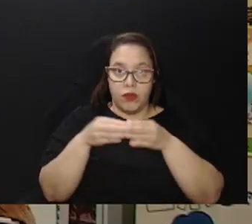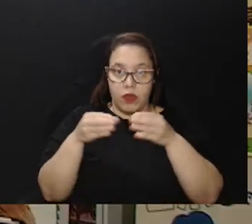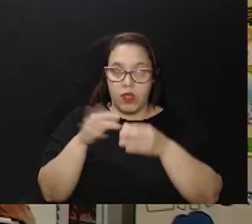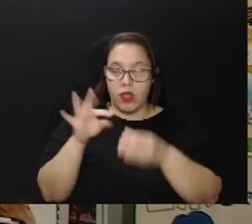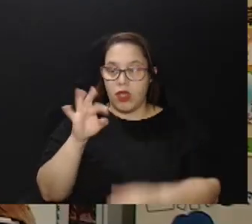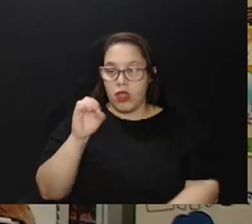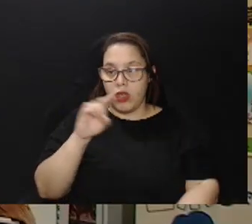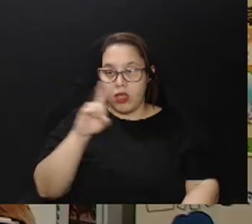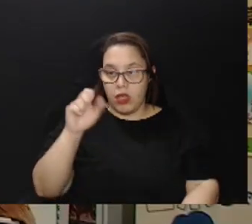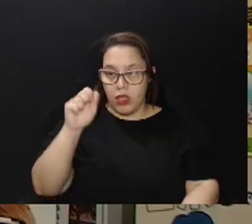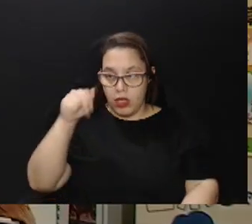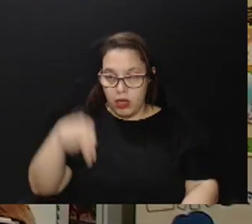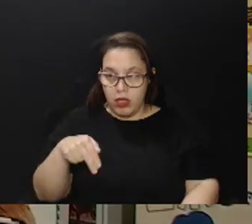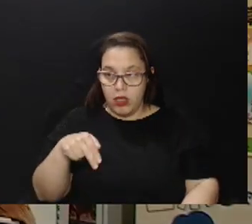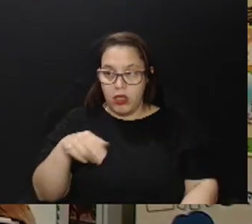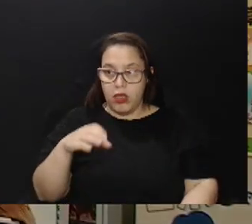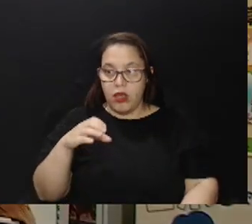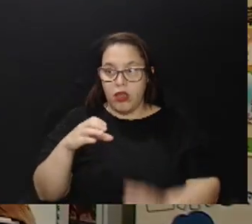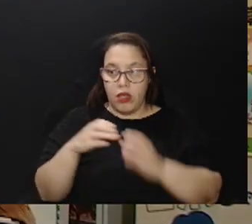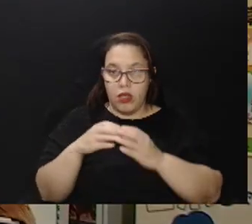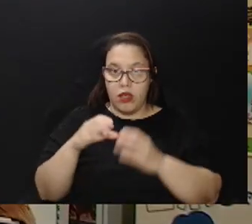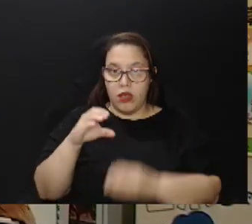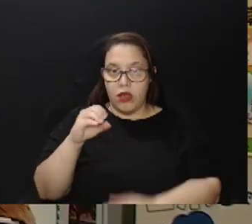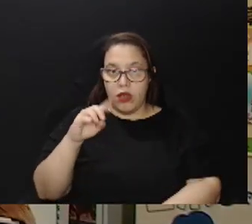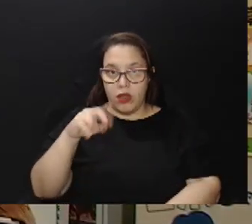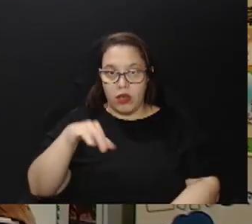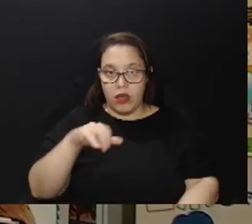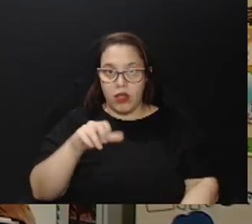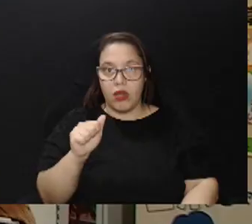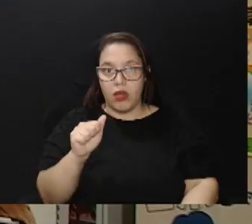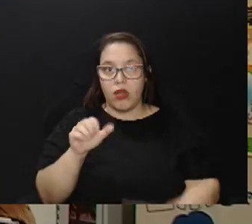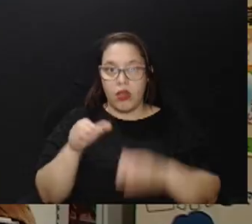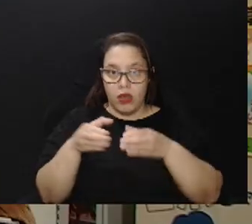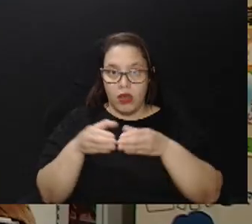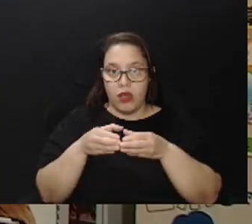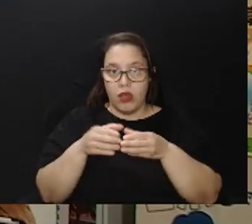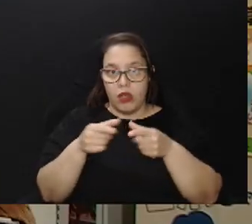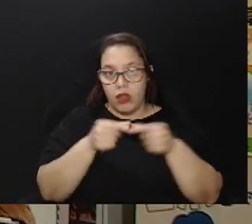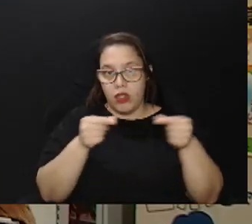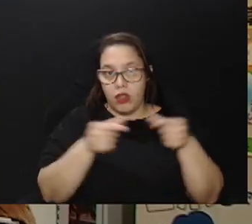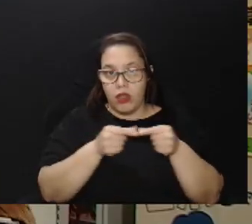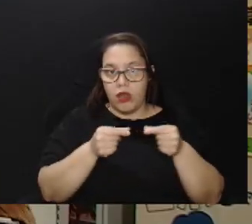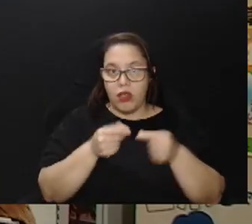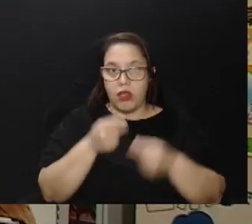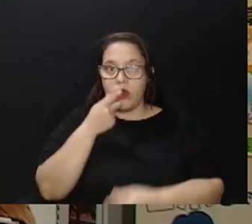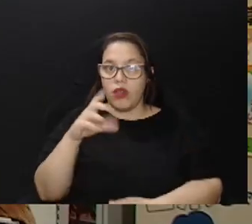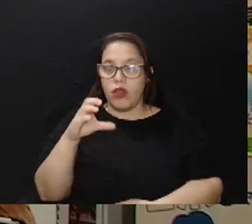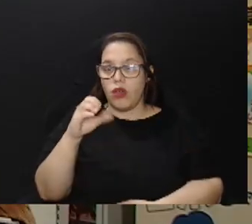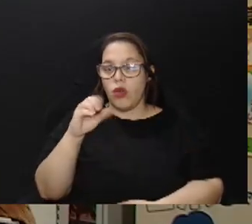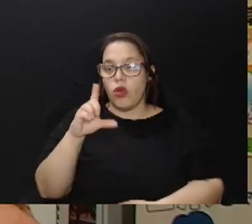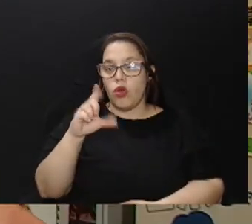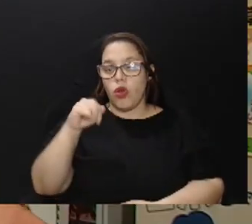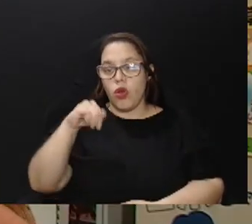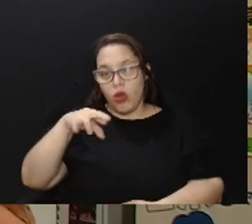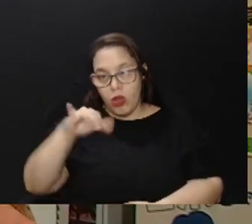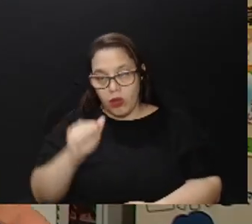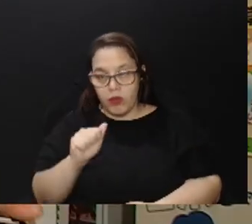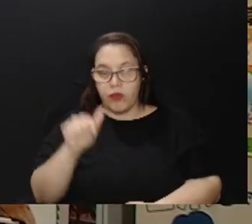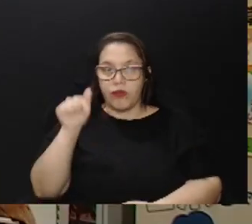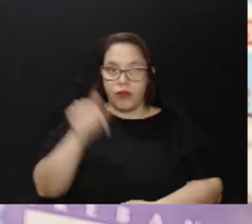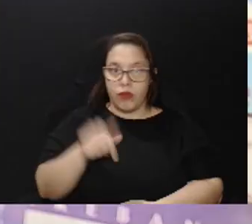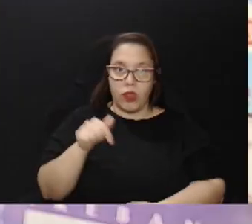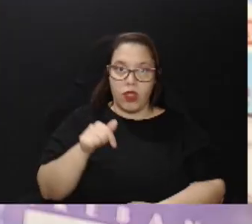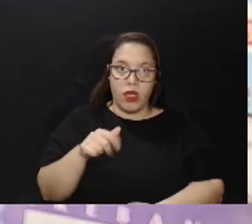fala colônia, você imagina, né, uma comunidade japonesa. Então vamos falar colônia. Uma aqui em Pedra